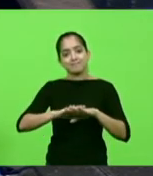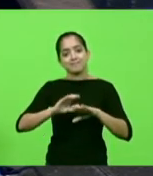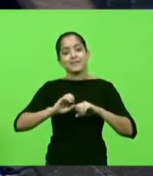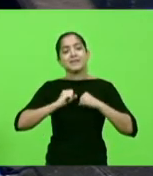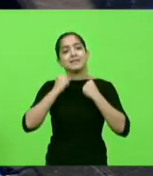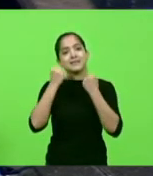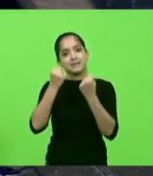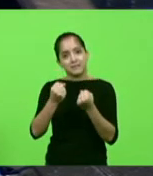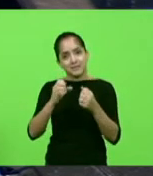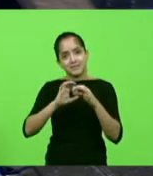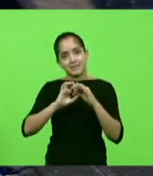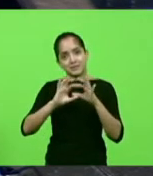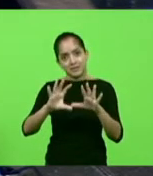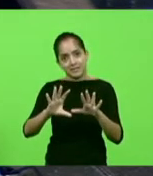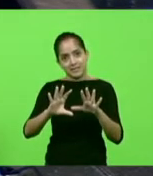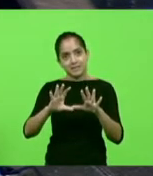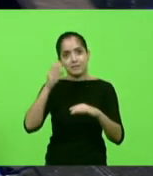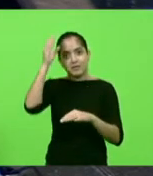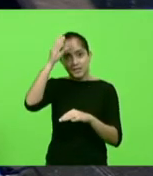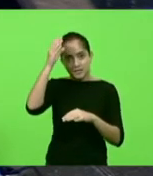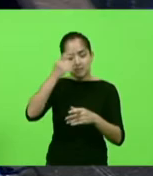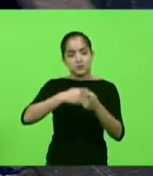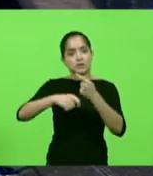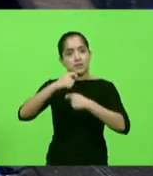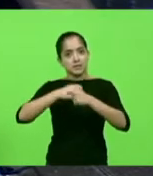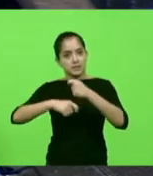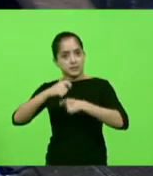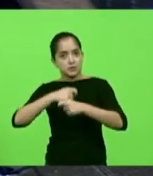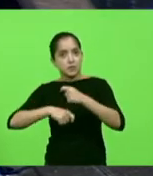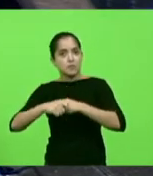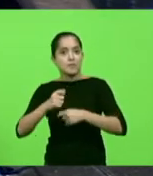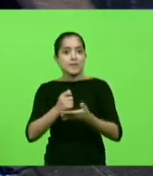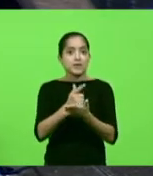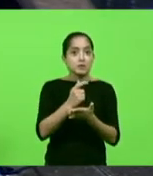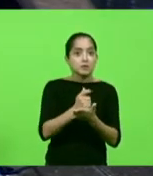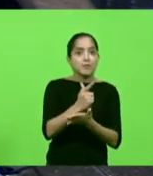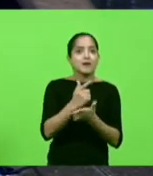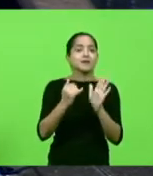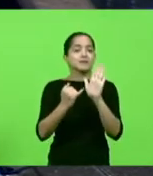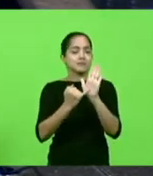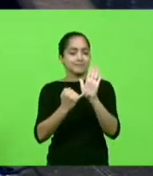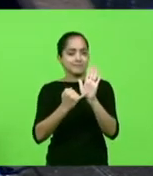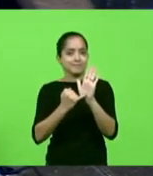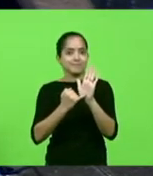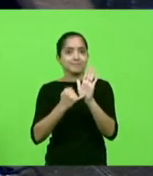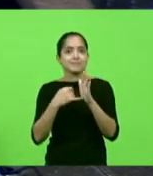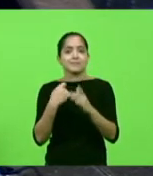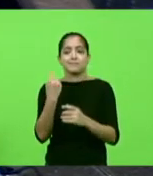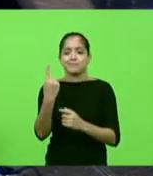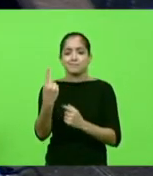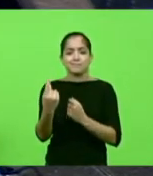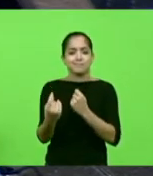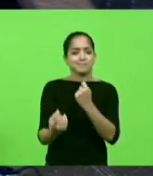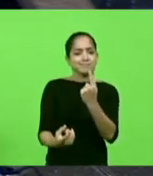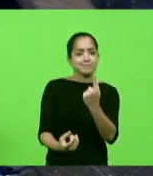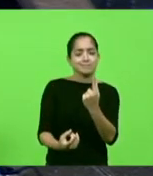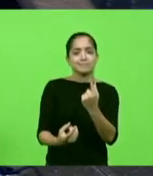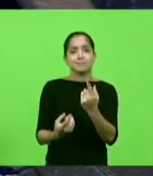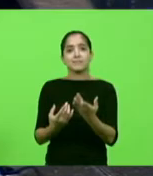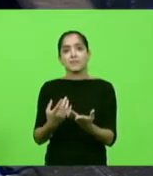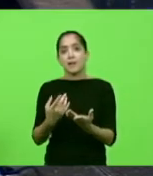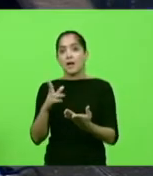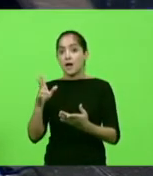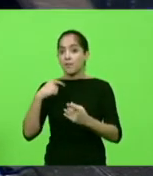defesa do livre mercado, da racionalidade econômica e do pagador de impostos. Ah, isso é cada vez mais raro. Como eu falei, a